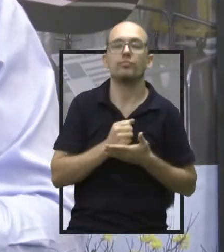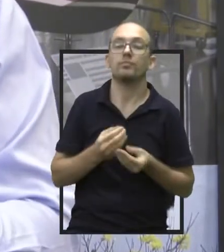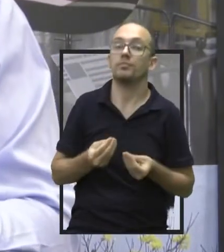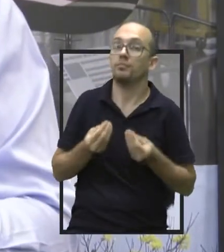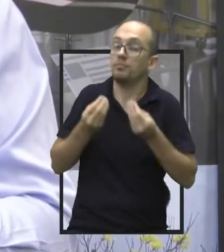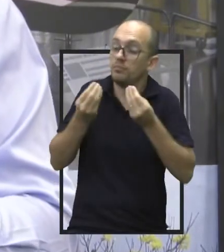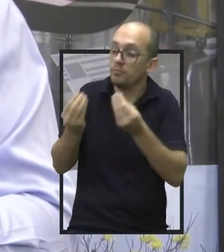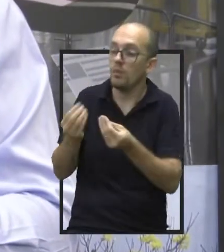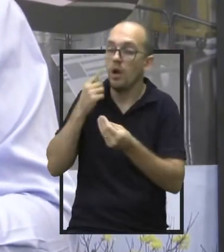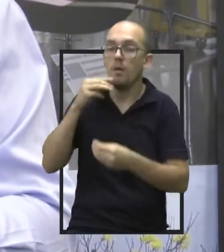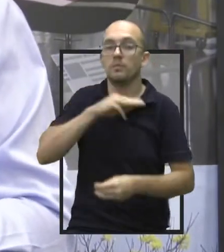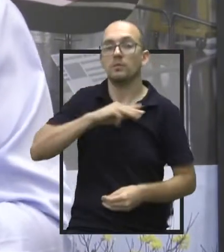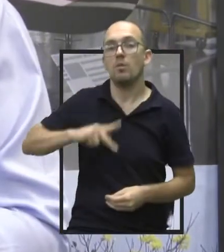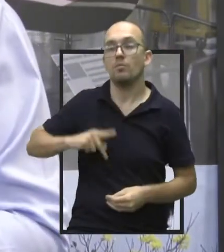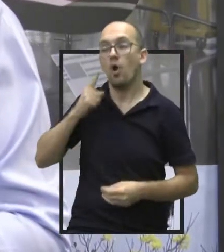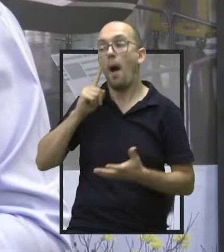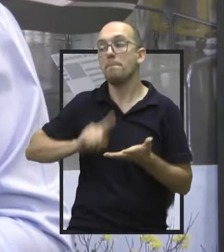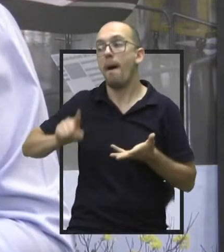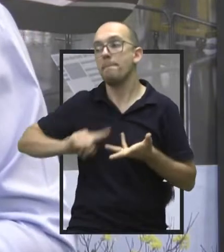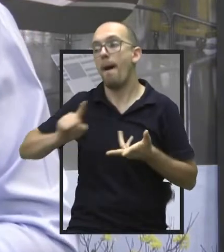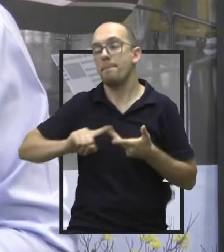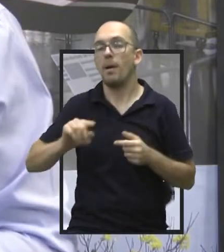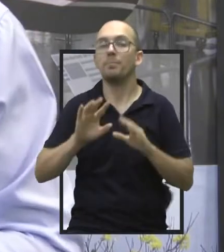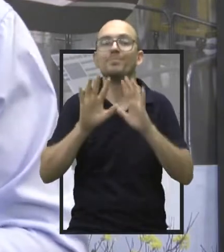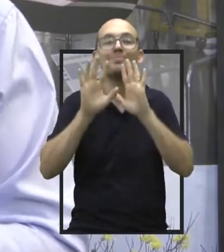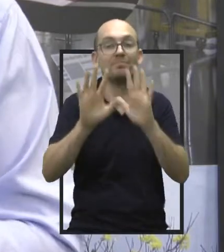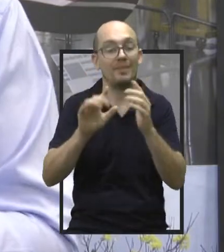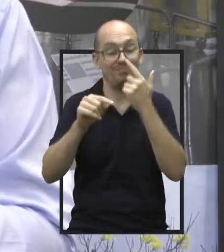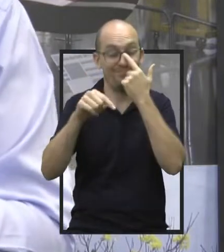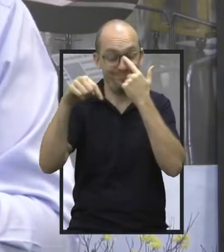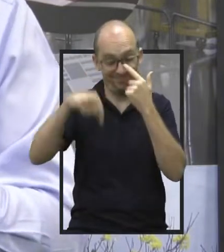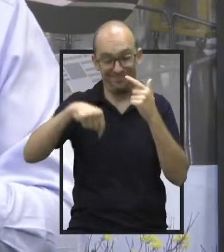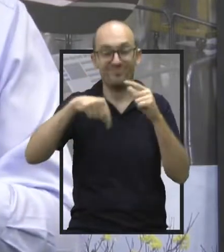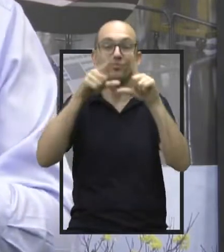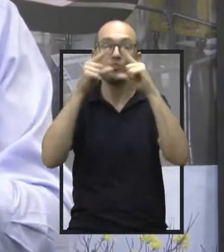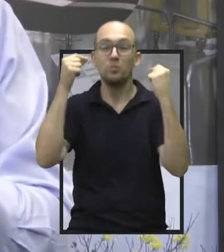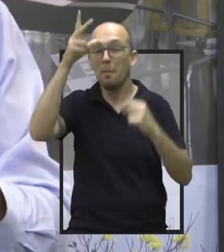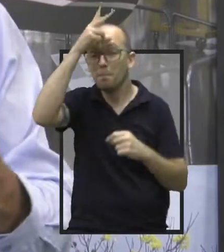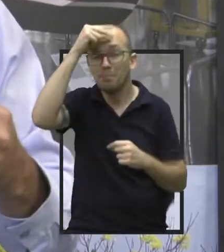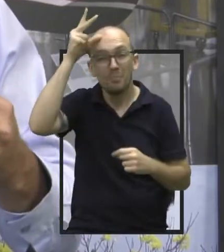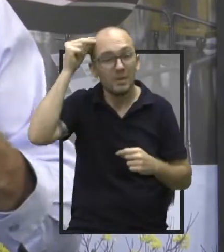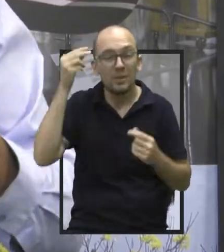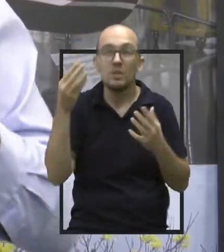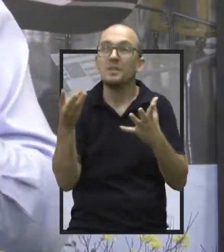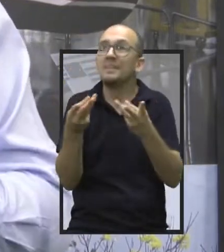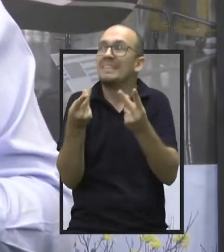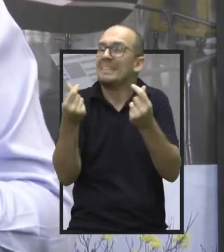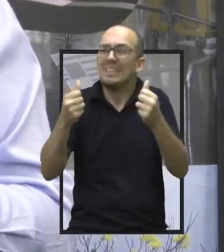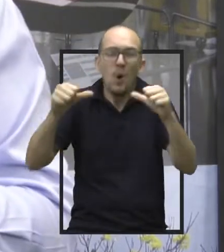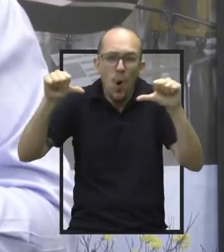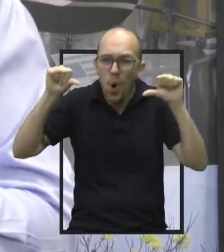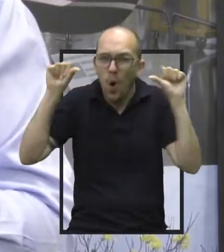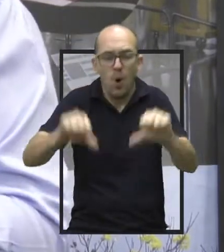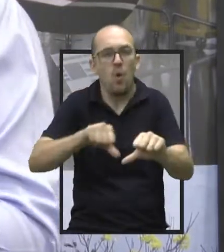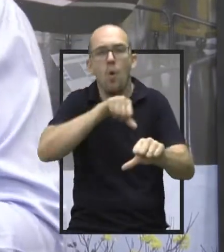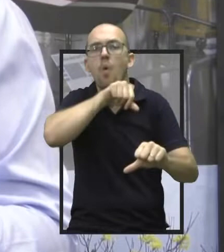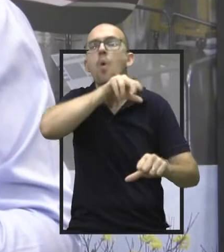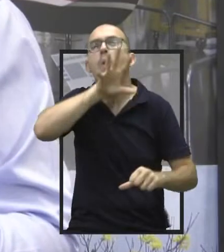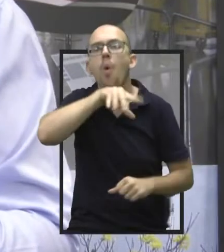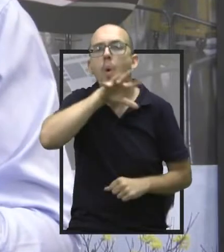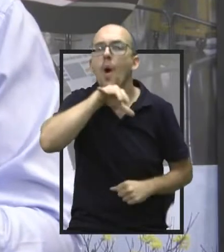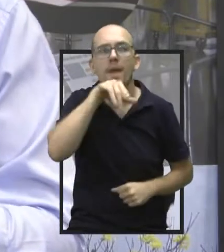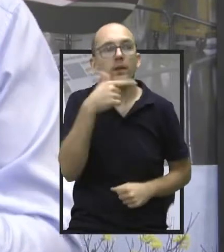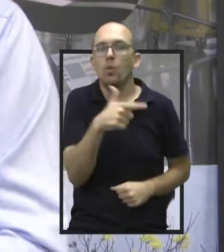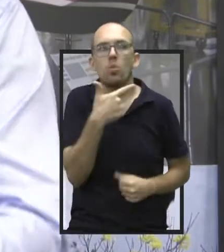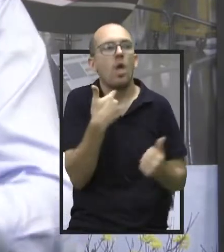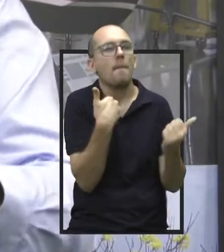obrigação do vereador. Só que o executivo, a nossa gestão, ela está tão ruim que não tem